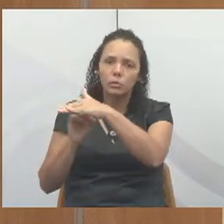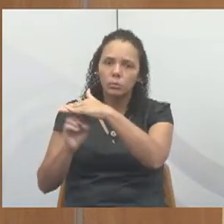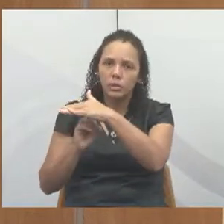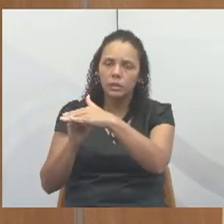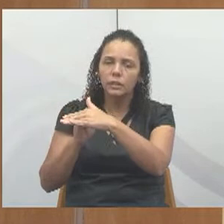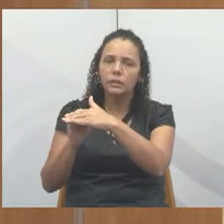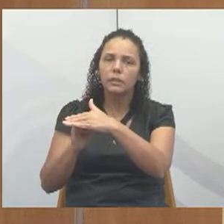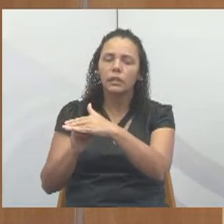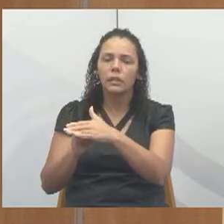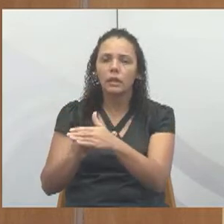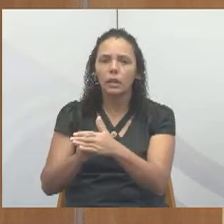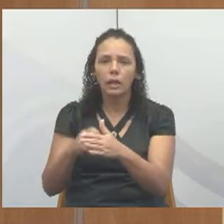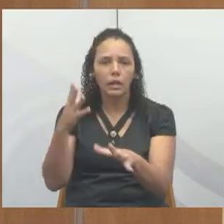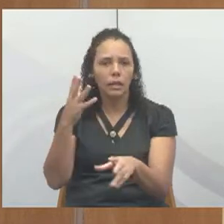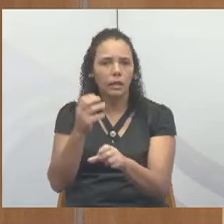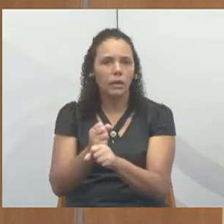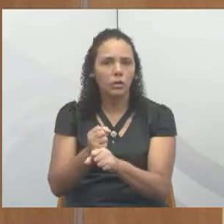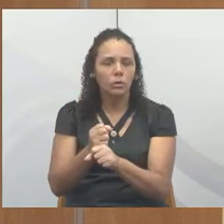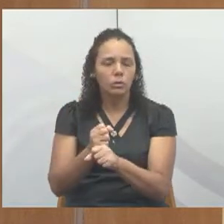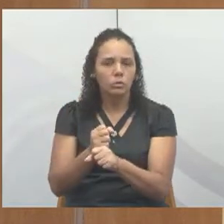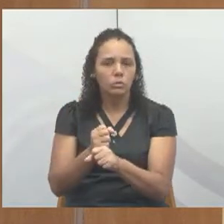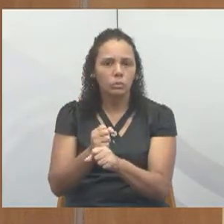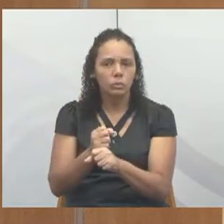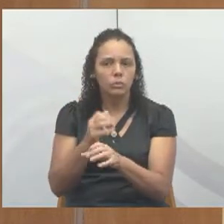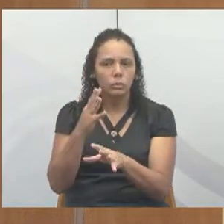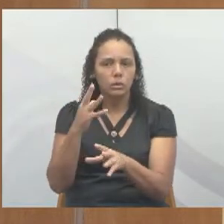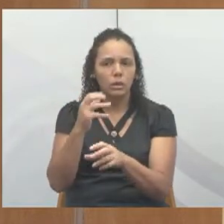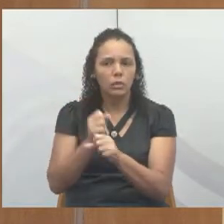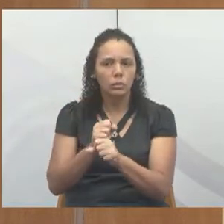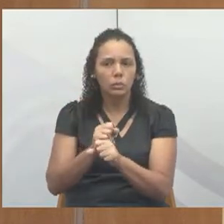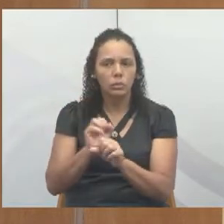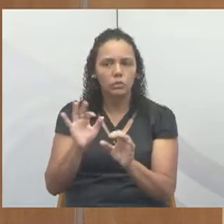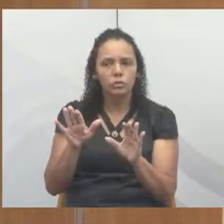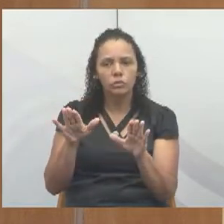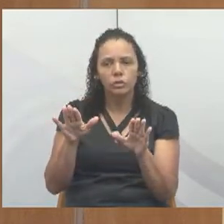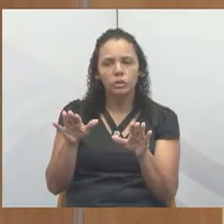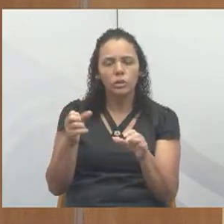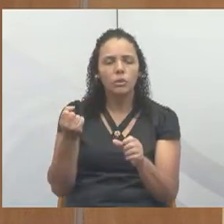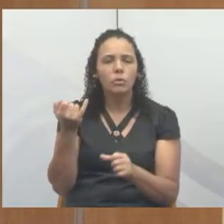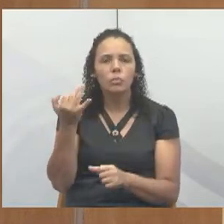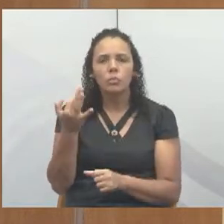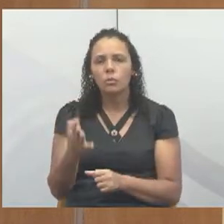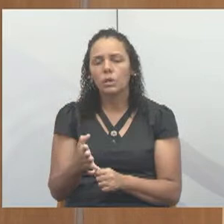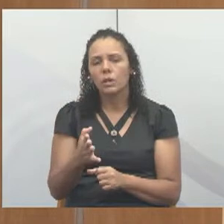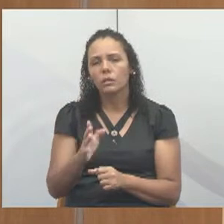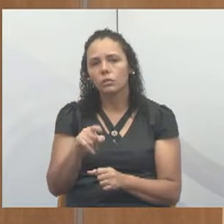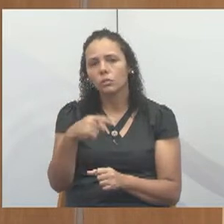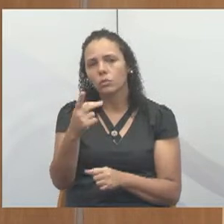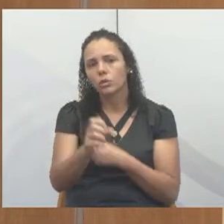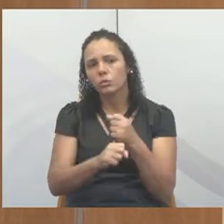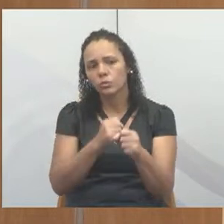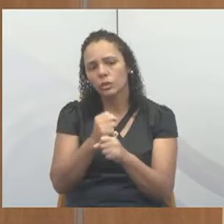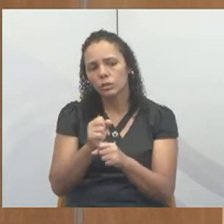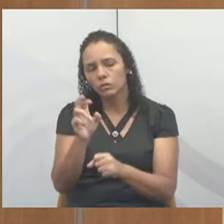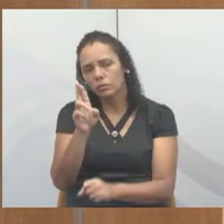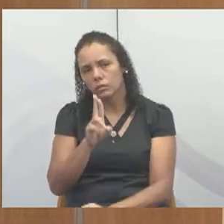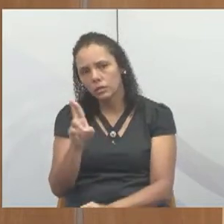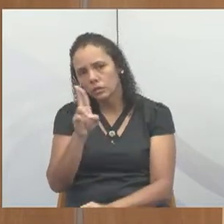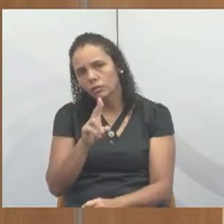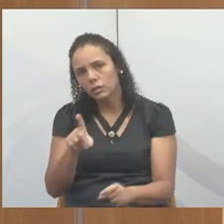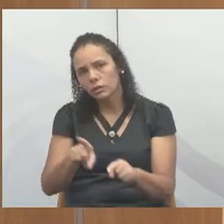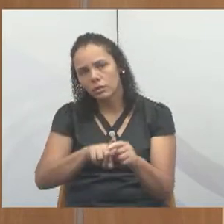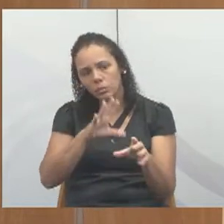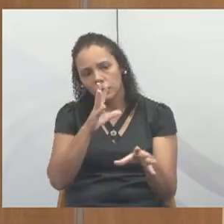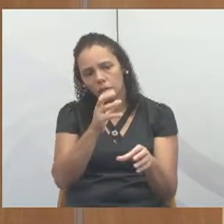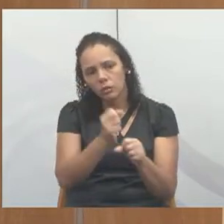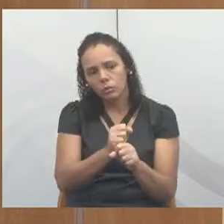sua renda anual, né, para o próximo ano, faz a sua projeção de rendimentos e calcula